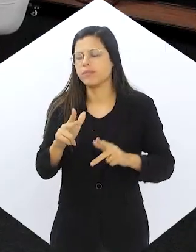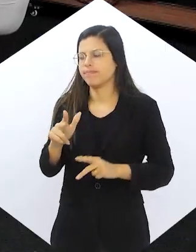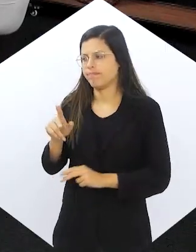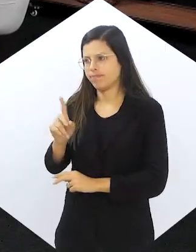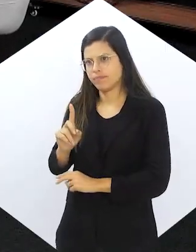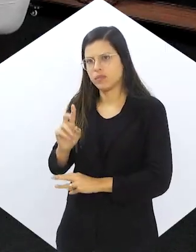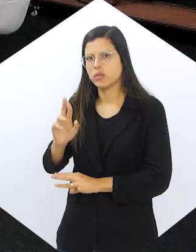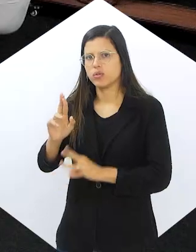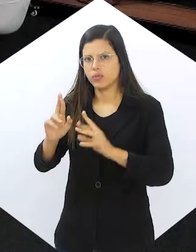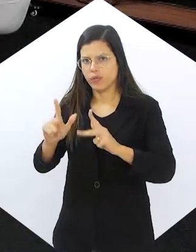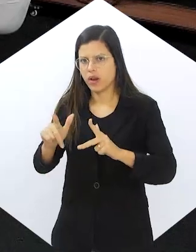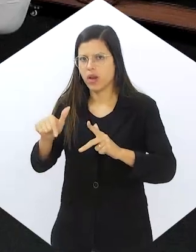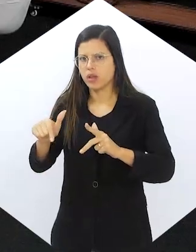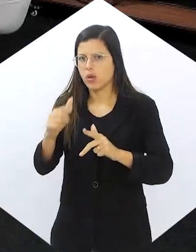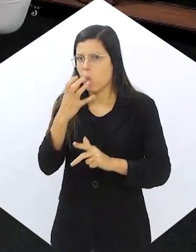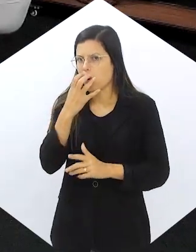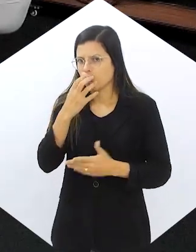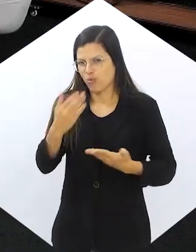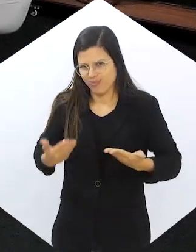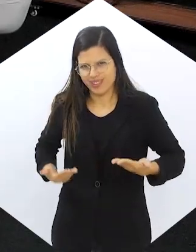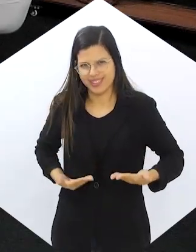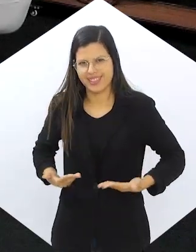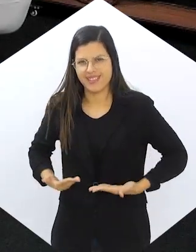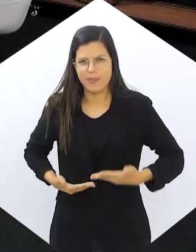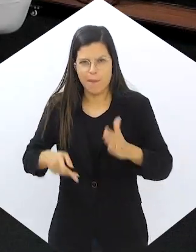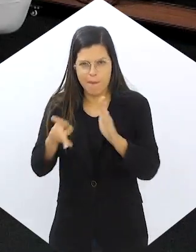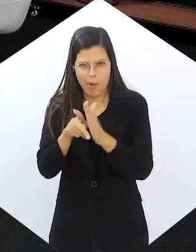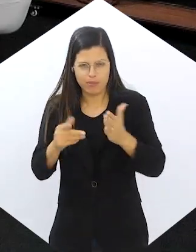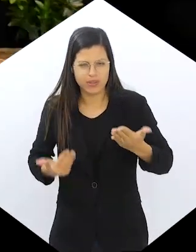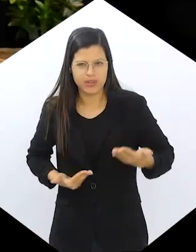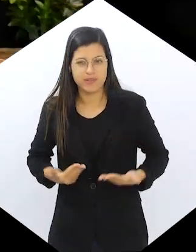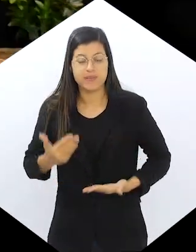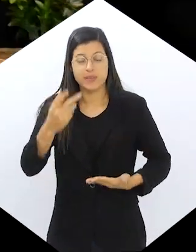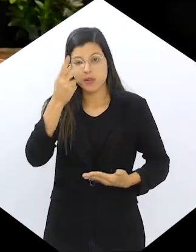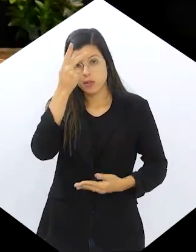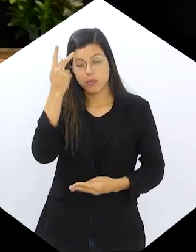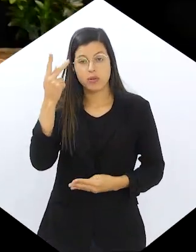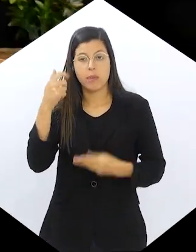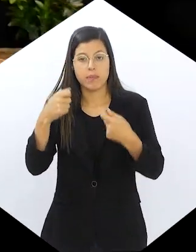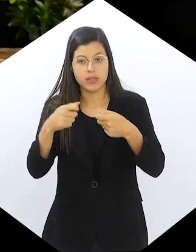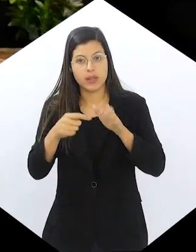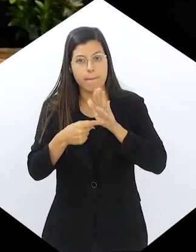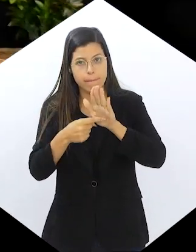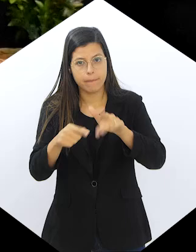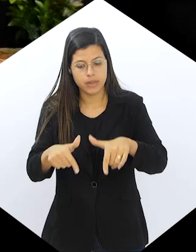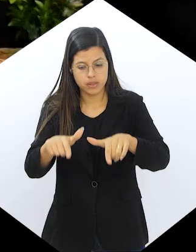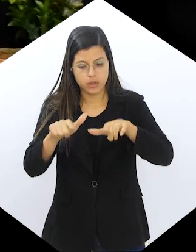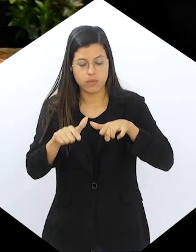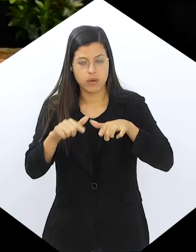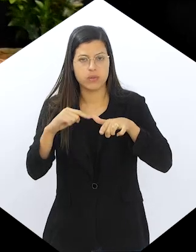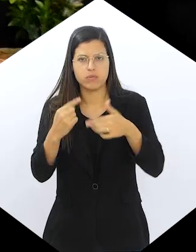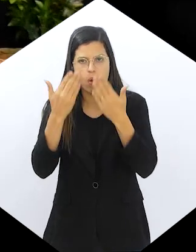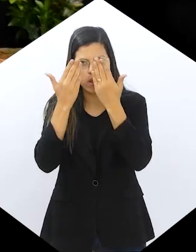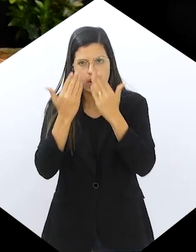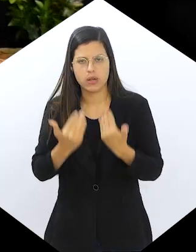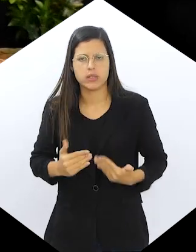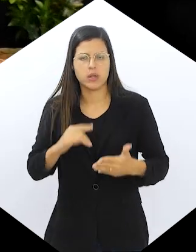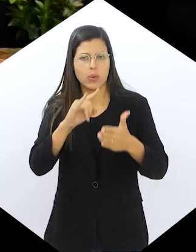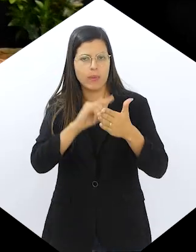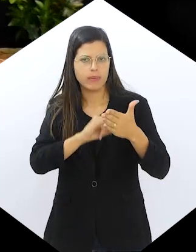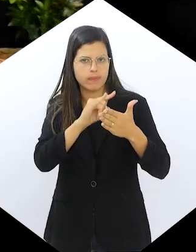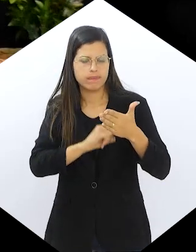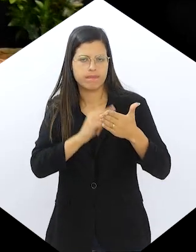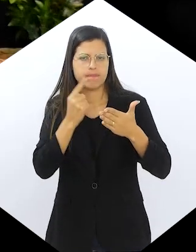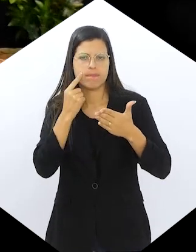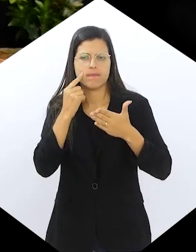diferente. Ele é um cão de serviço, né, como a gente fala. E aí a pessoa ela tem que apresentar esse certificado para a gente poder analisar a